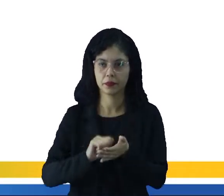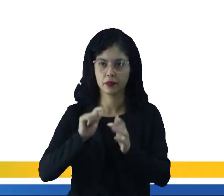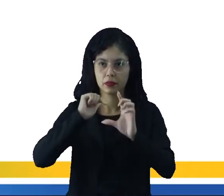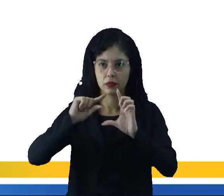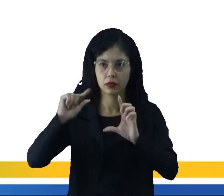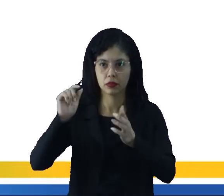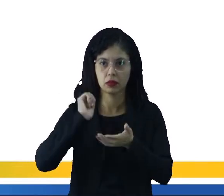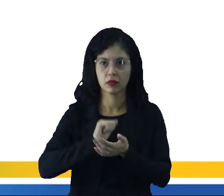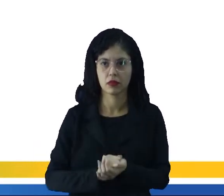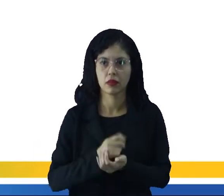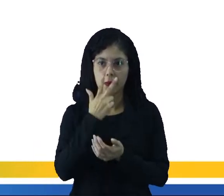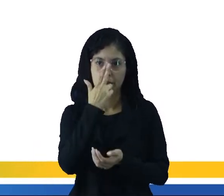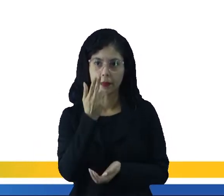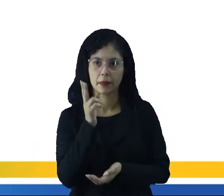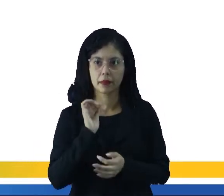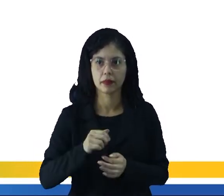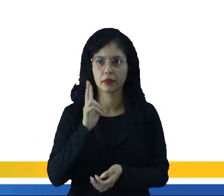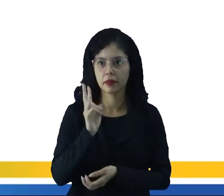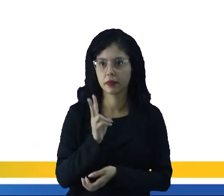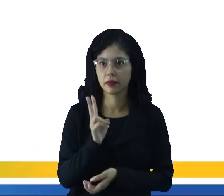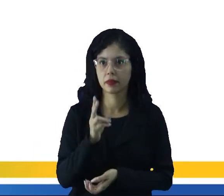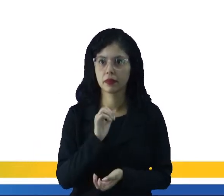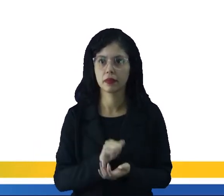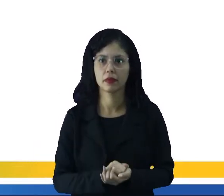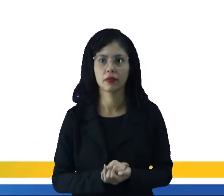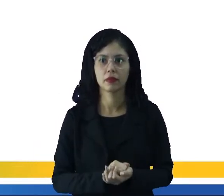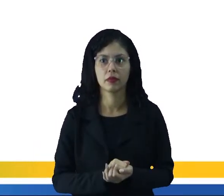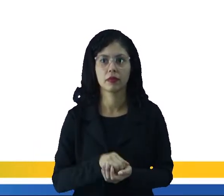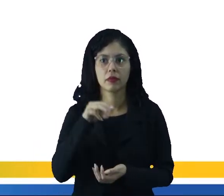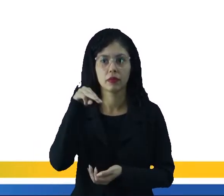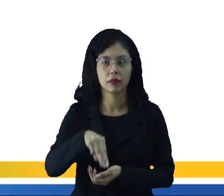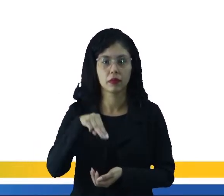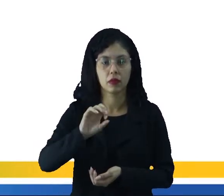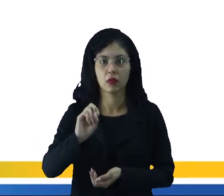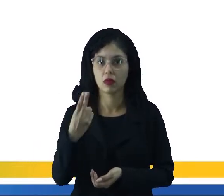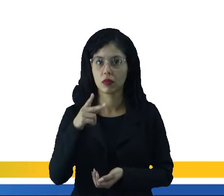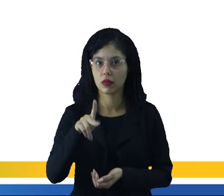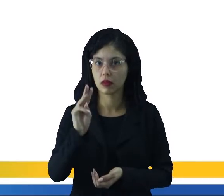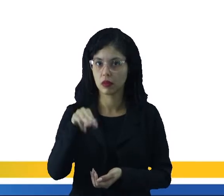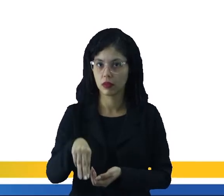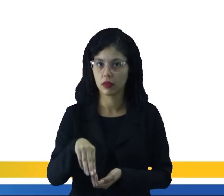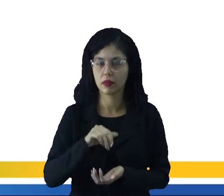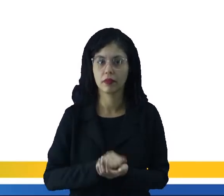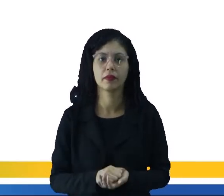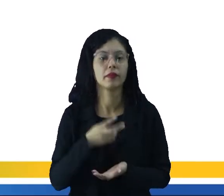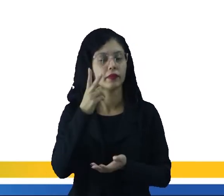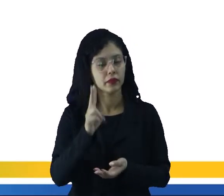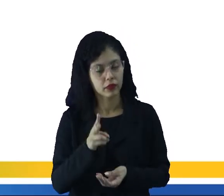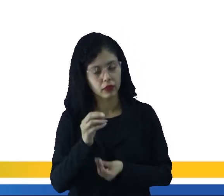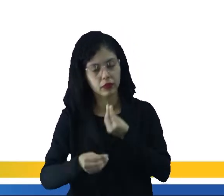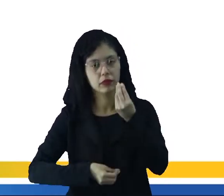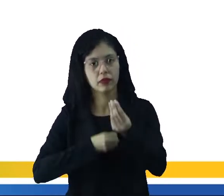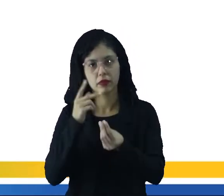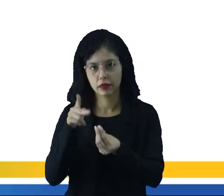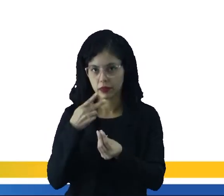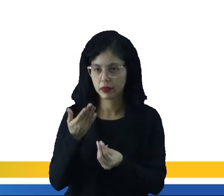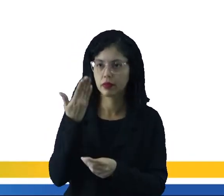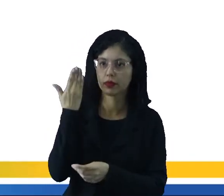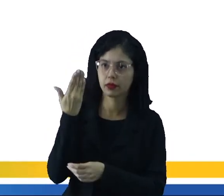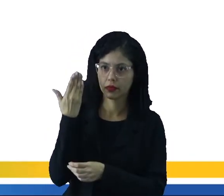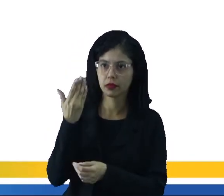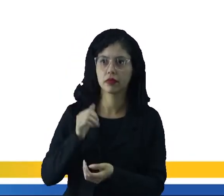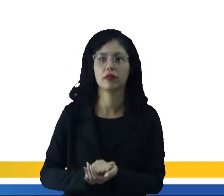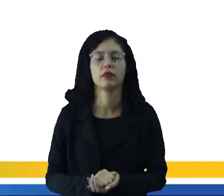escala gráfica aparecem quase sempre em metros ou quilômetros. Da mesma forma como eu falei